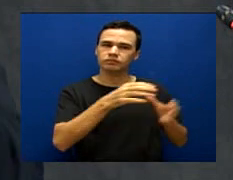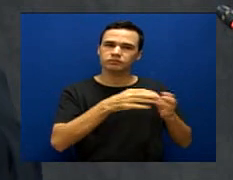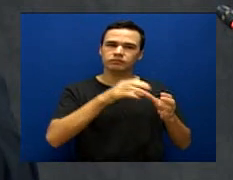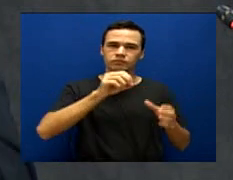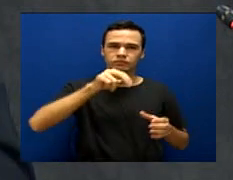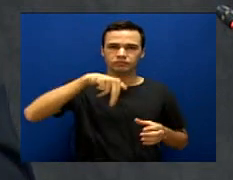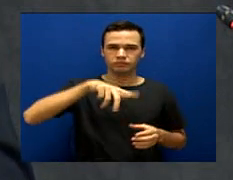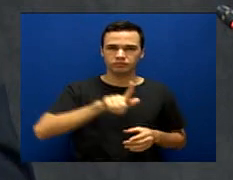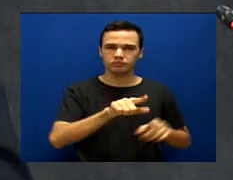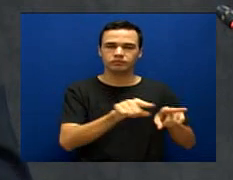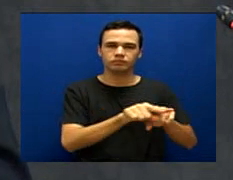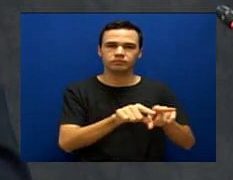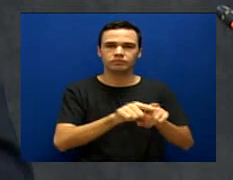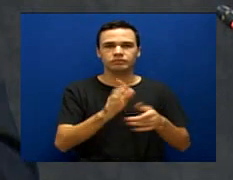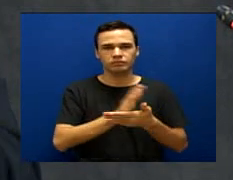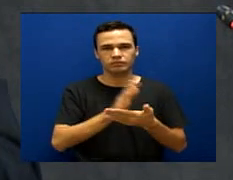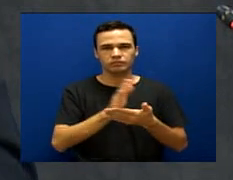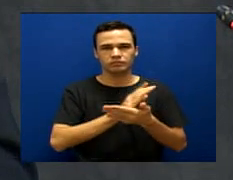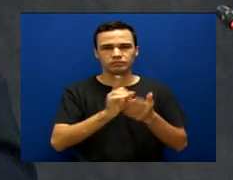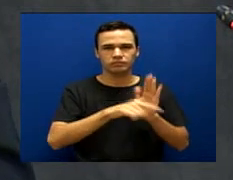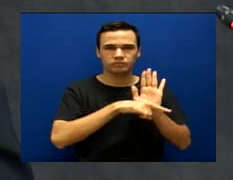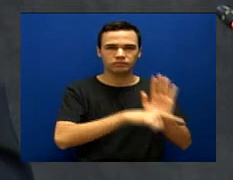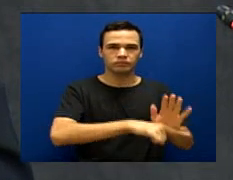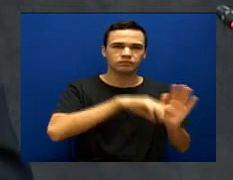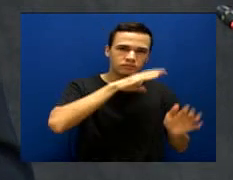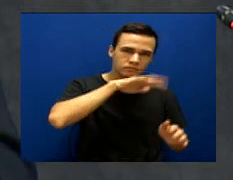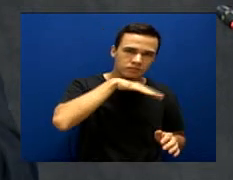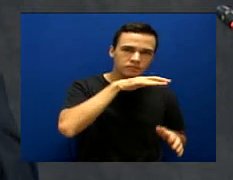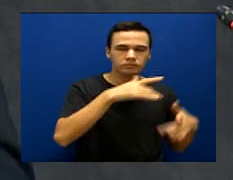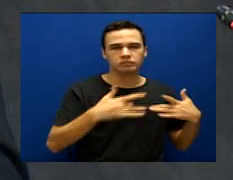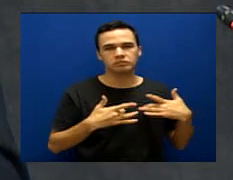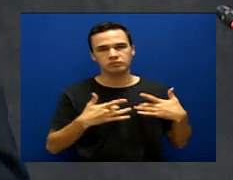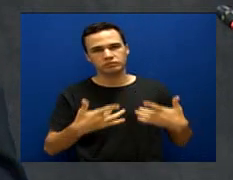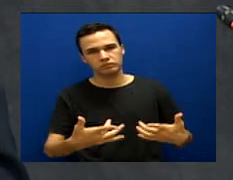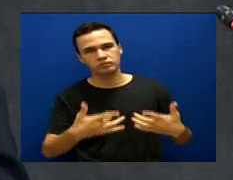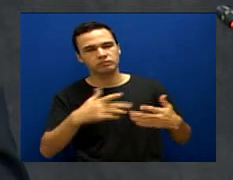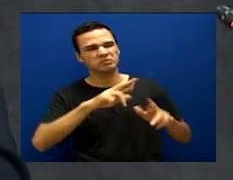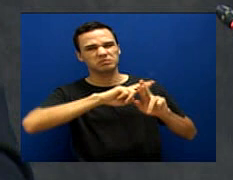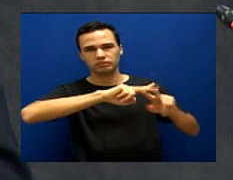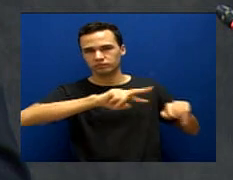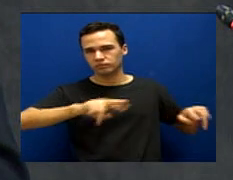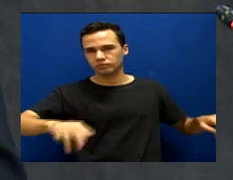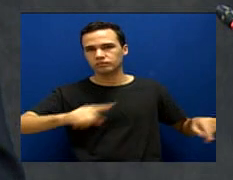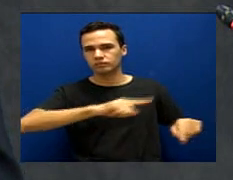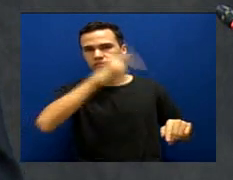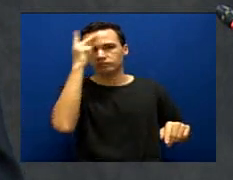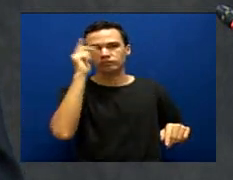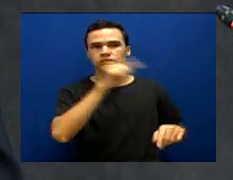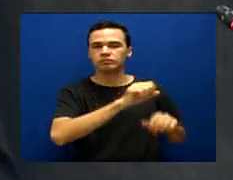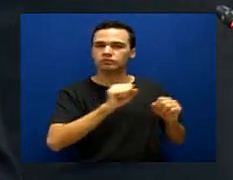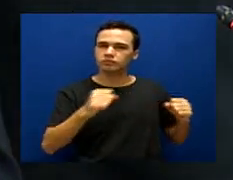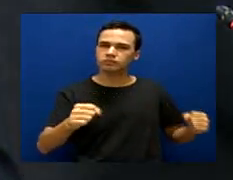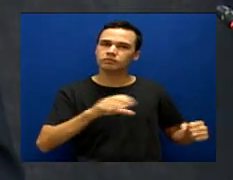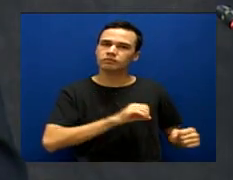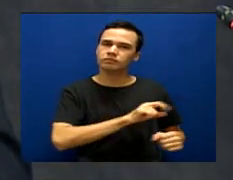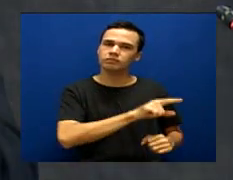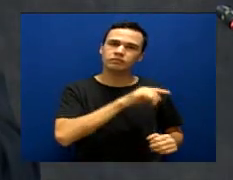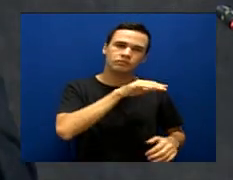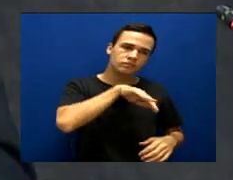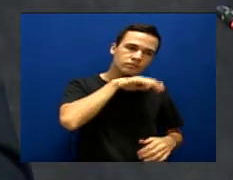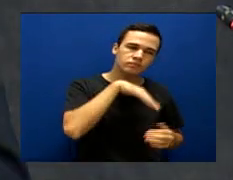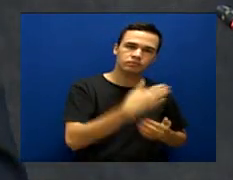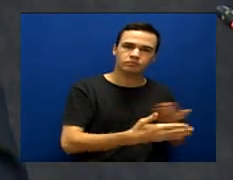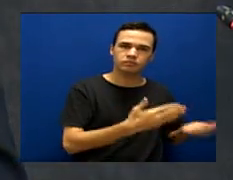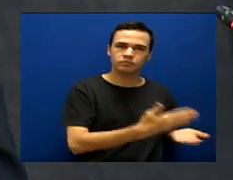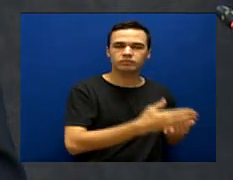governamentais, das ativistas e ativistas, das voluntárias e voluntários e demais pessoas identificadas com a causa animal.